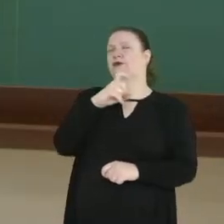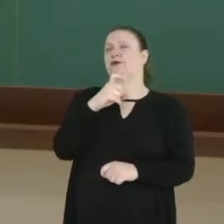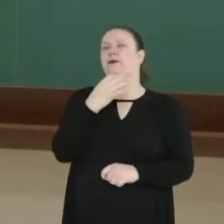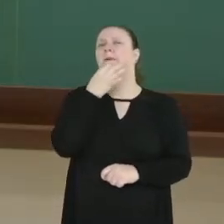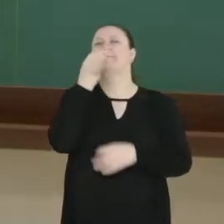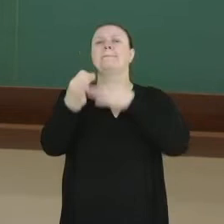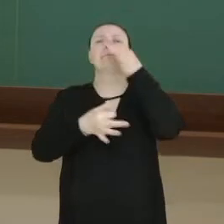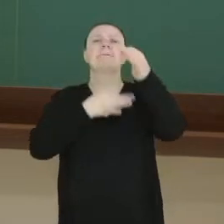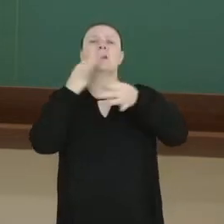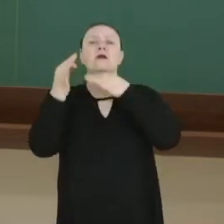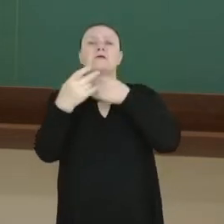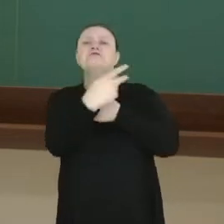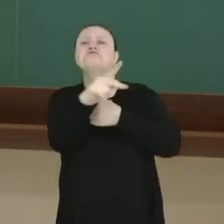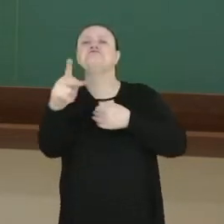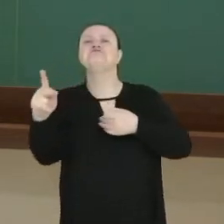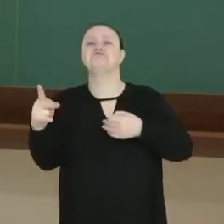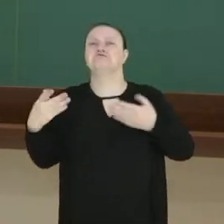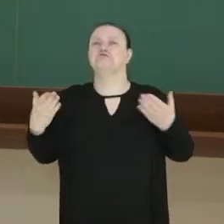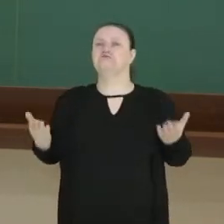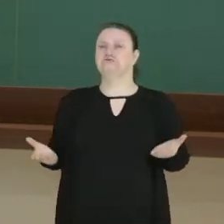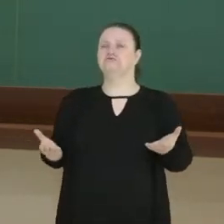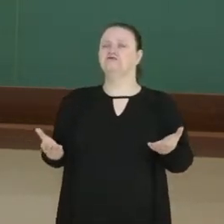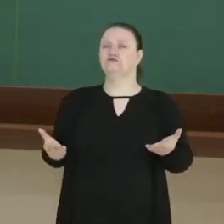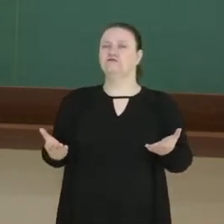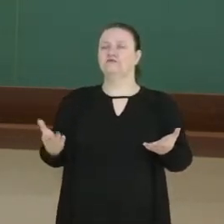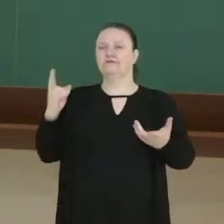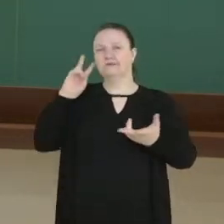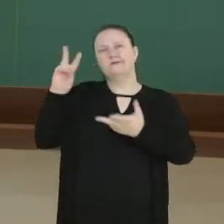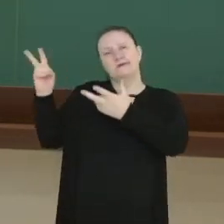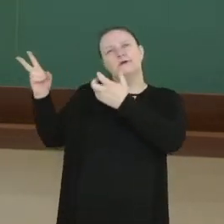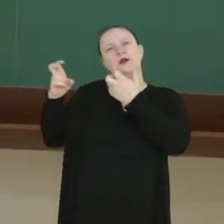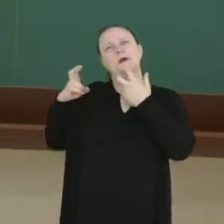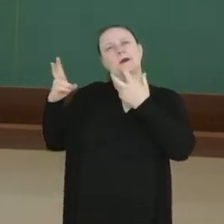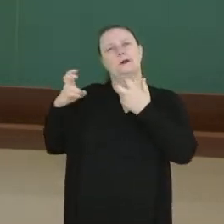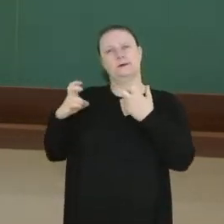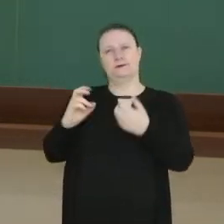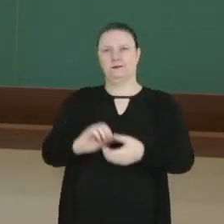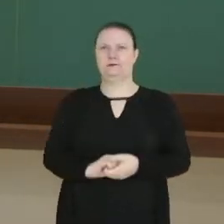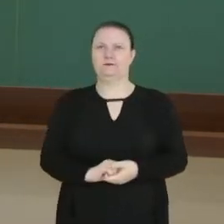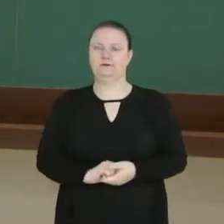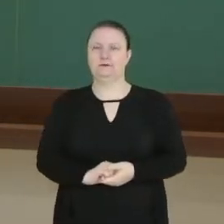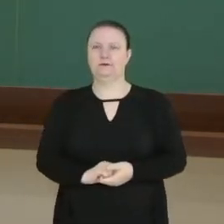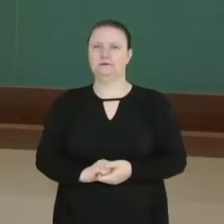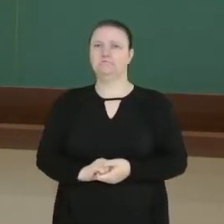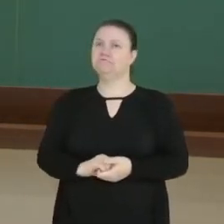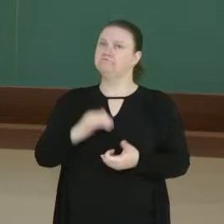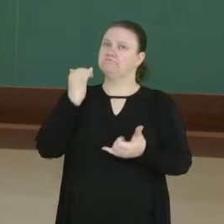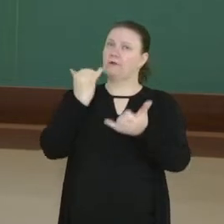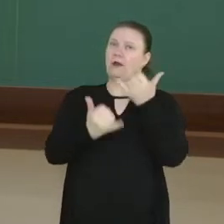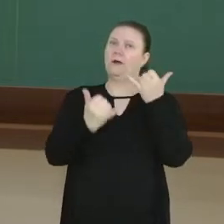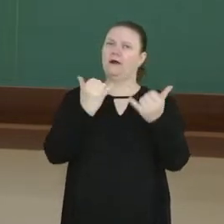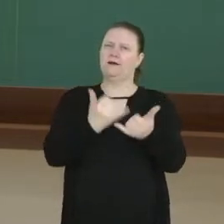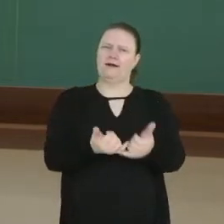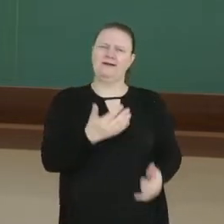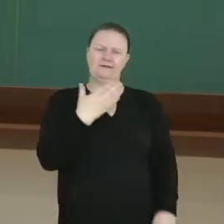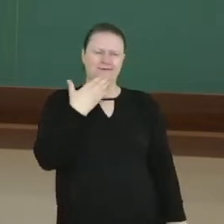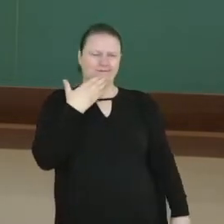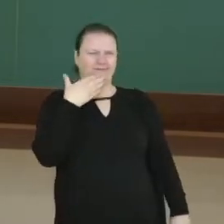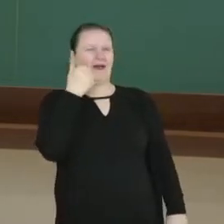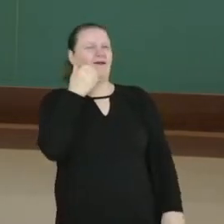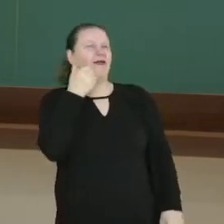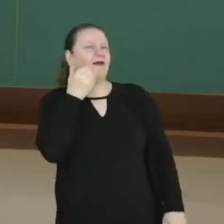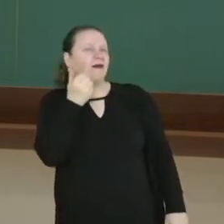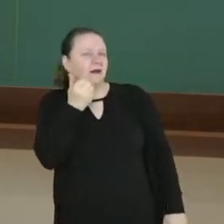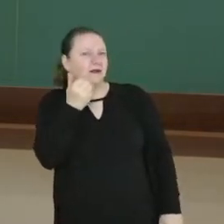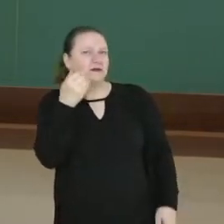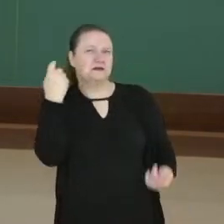acham em relação a isso, né? Então, observem lá, aparentemente pode ser mais fácil, porque você